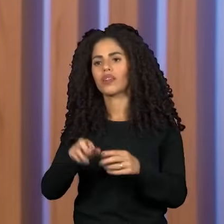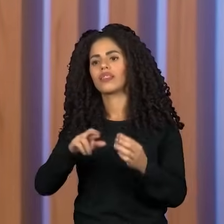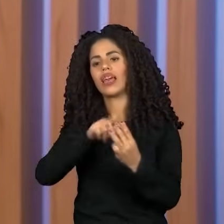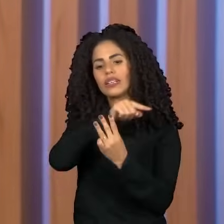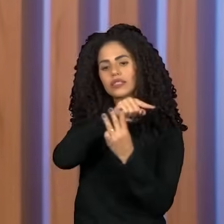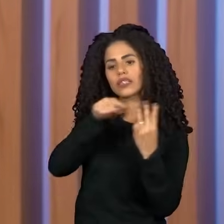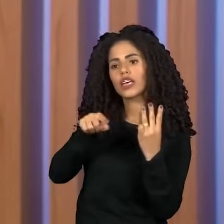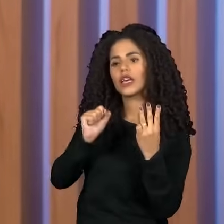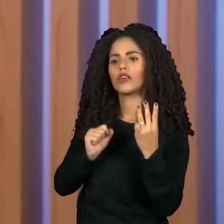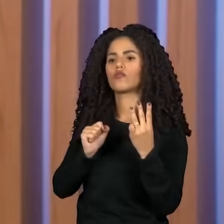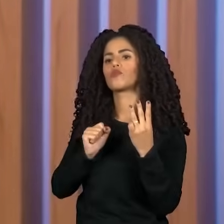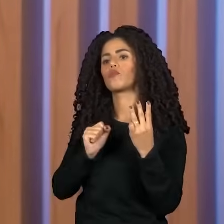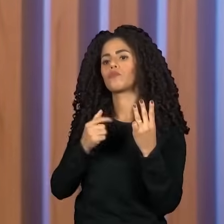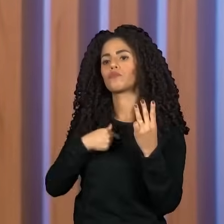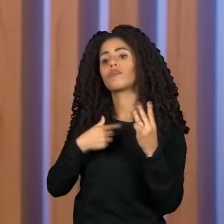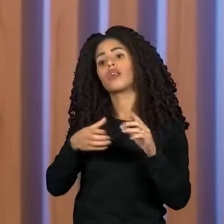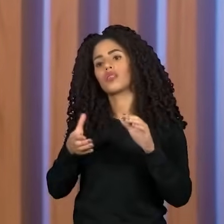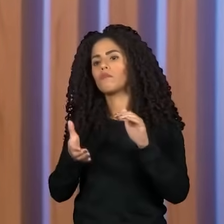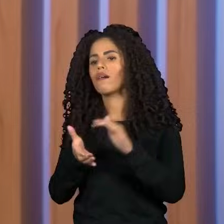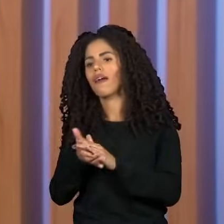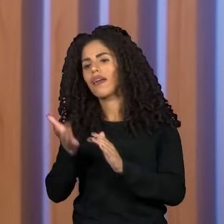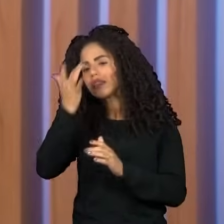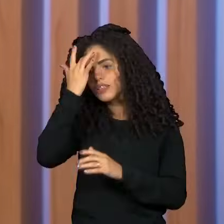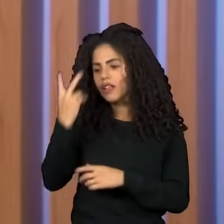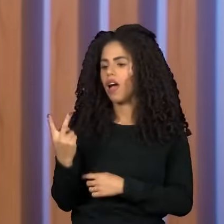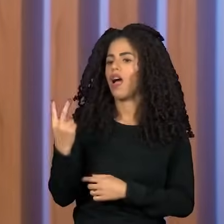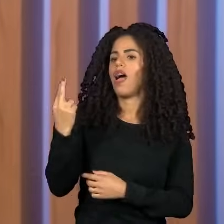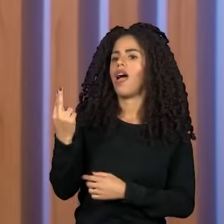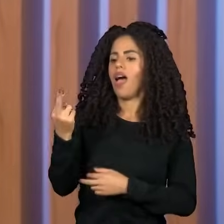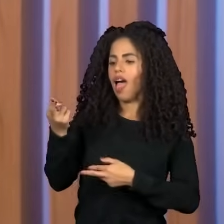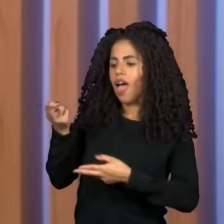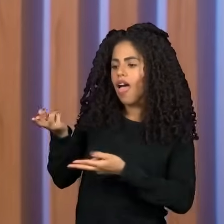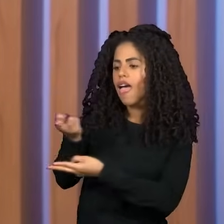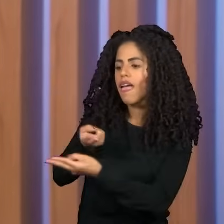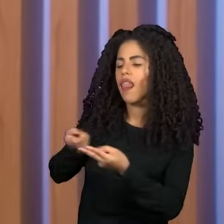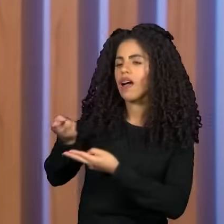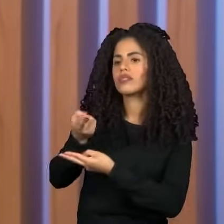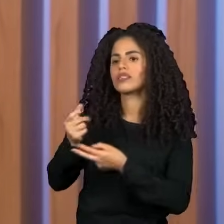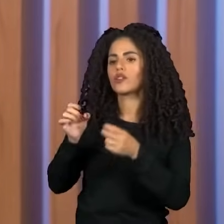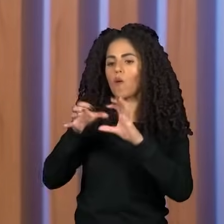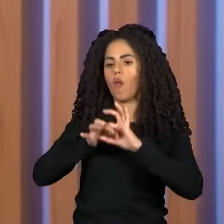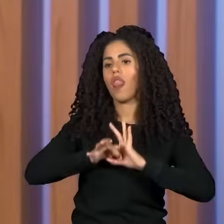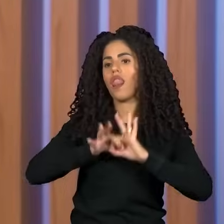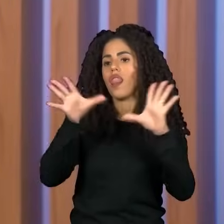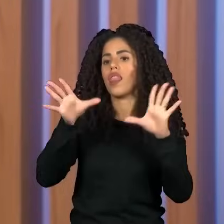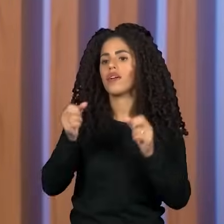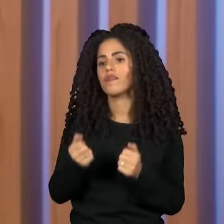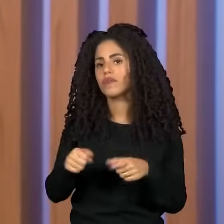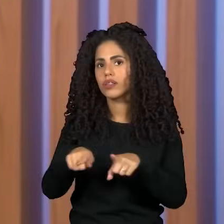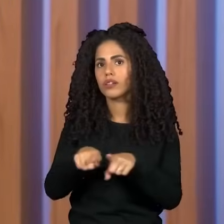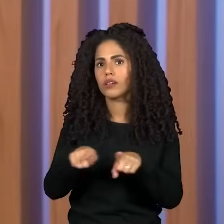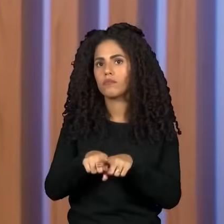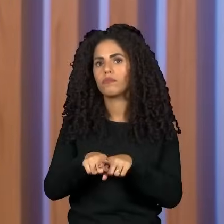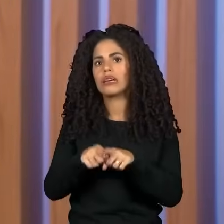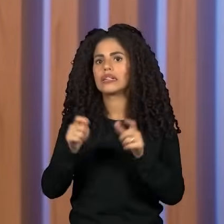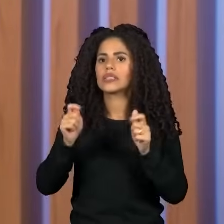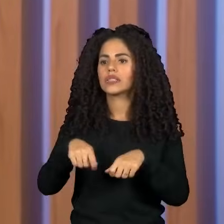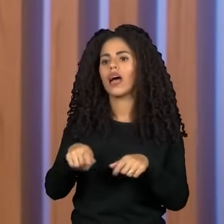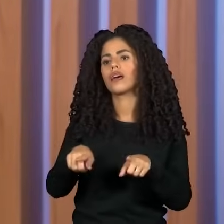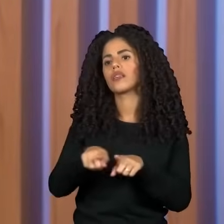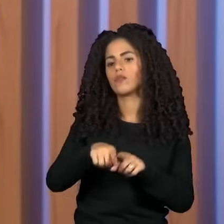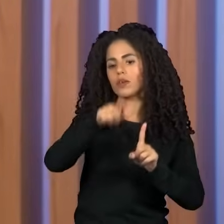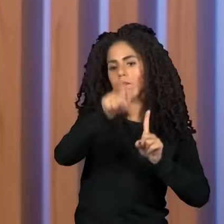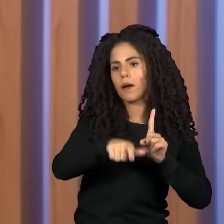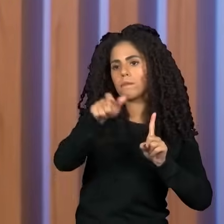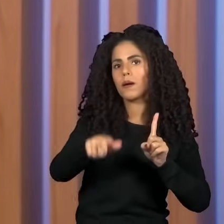trisal, tem relacionamento aberto. Muita gente acha que todo relacionamento aberto, por exemplo, é um relacionamento não monogâmico. Ele pode ser até poliamoroso,